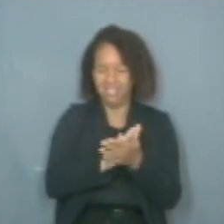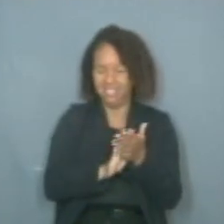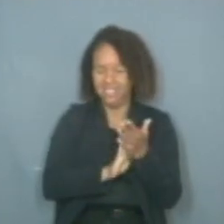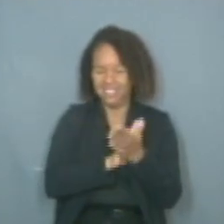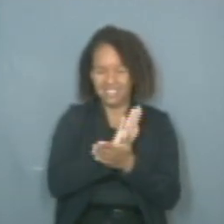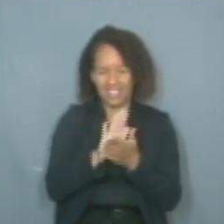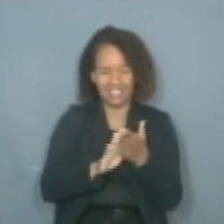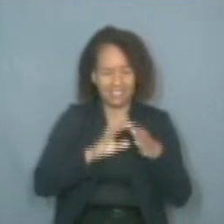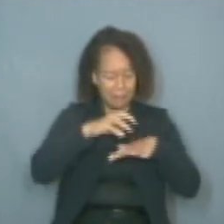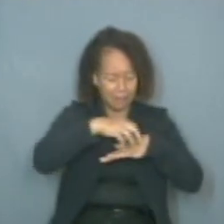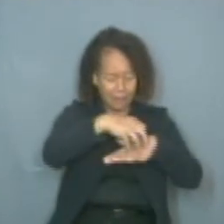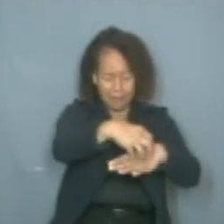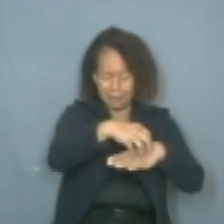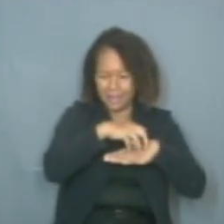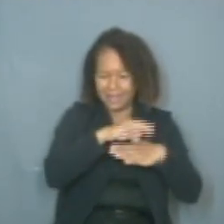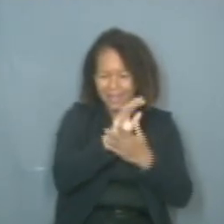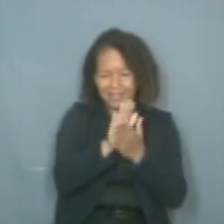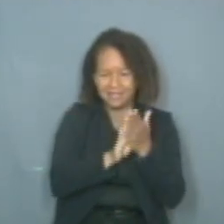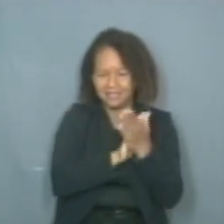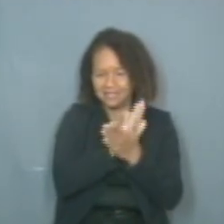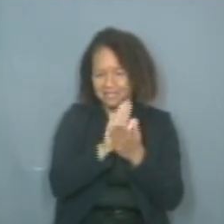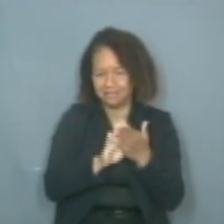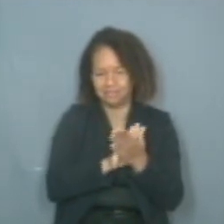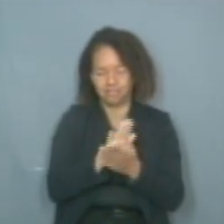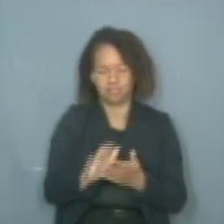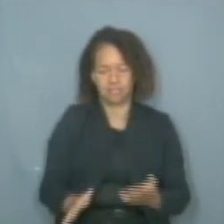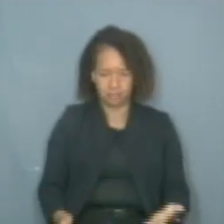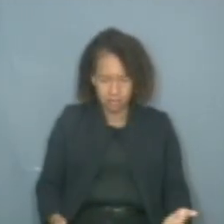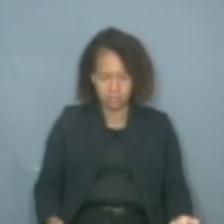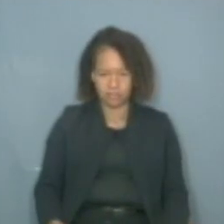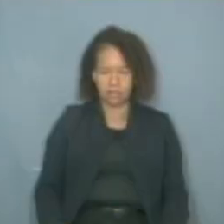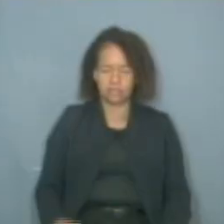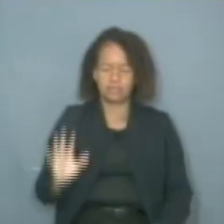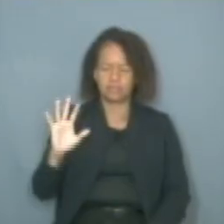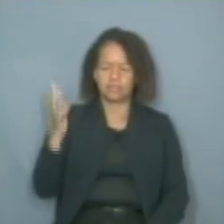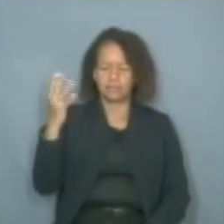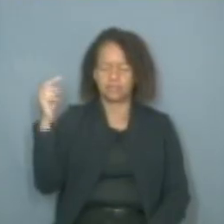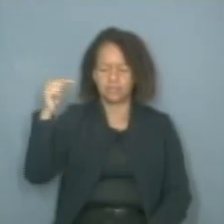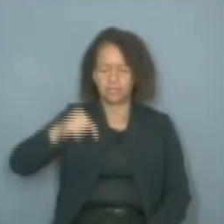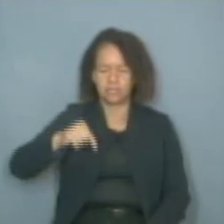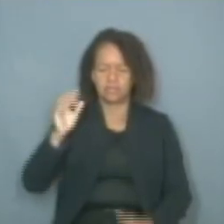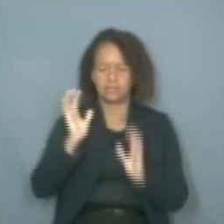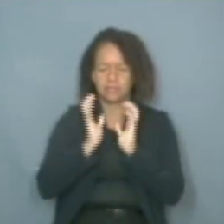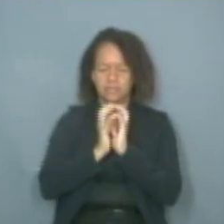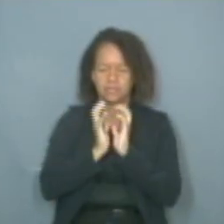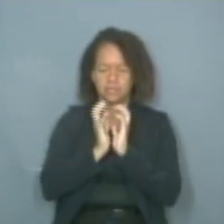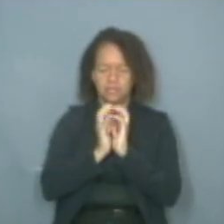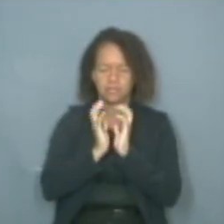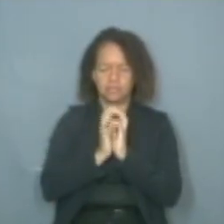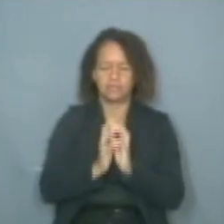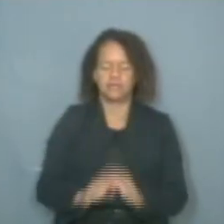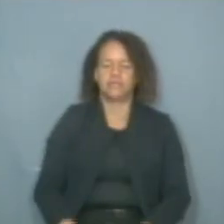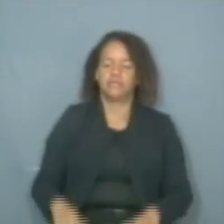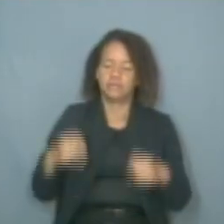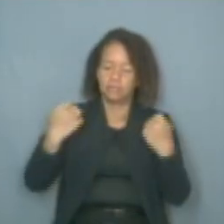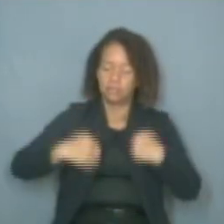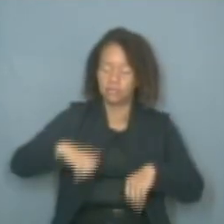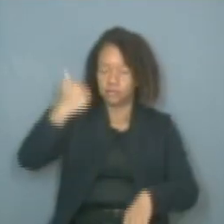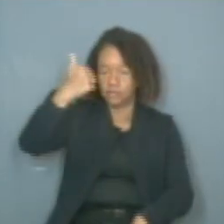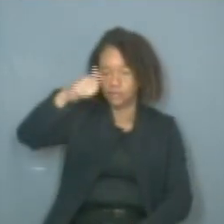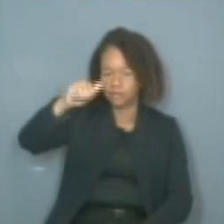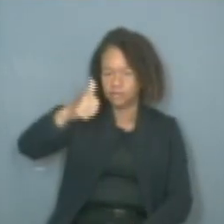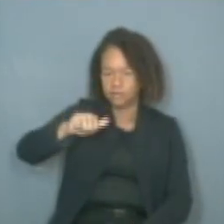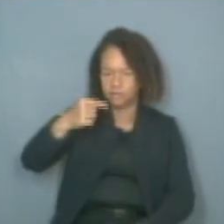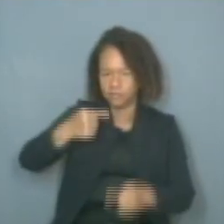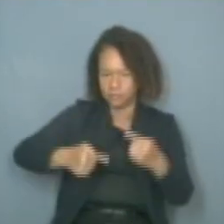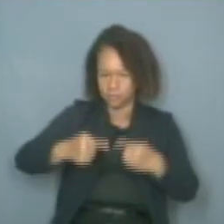melhora a mobilidade em nada. Então é um absurdo o que acontece hoje aqui em nossa cidade. Precisa ser revista essa